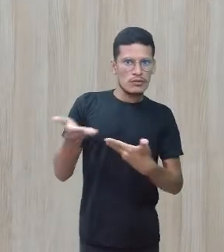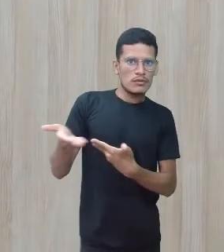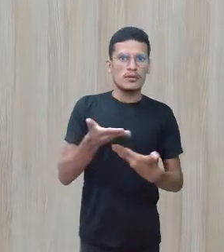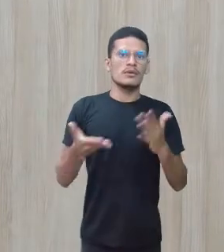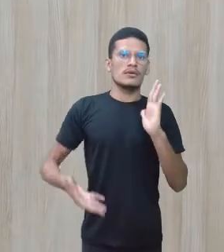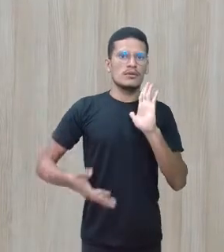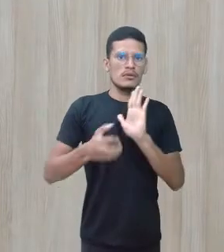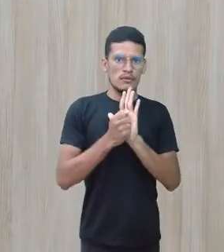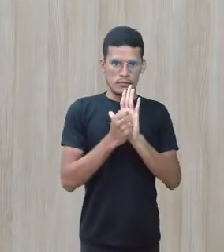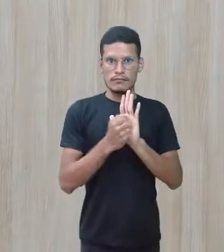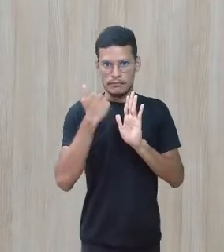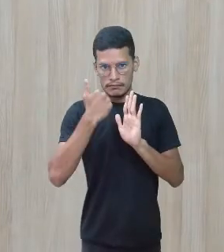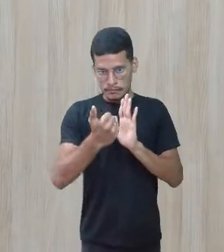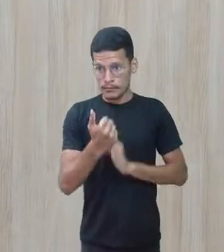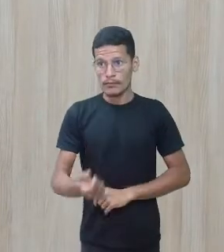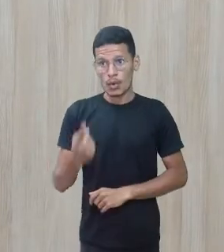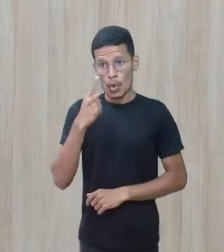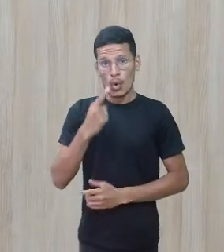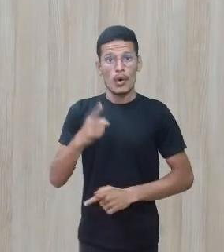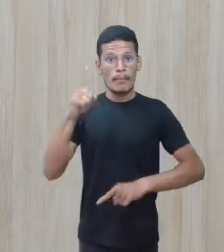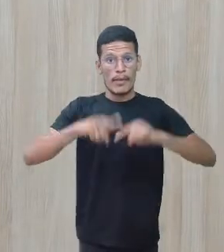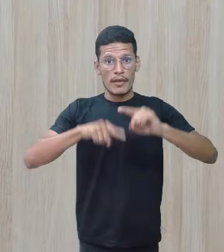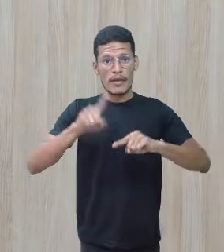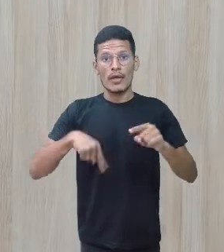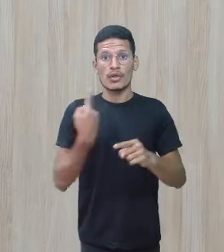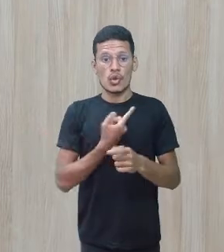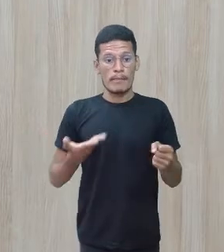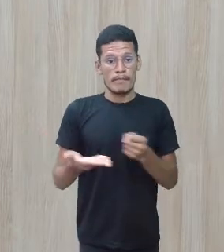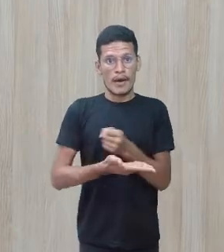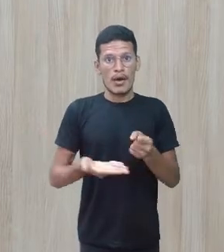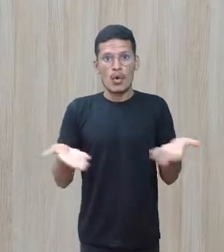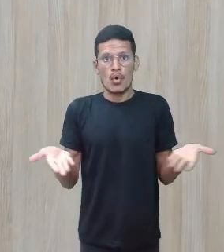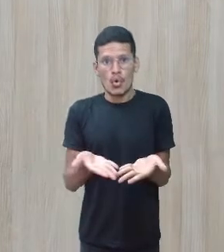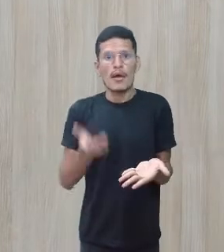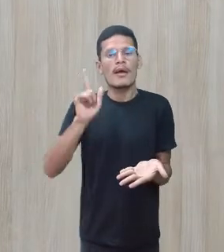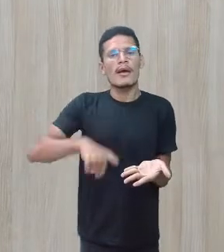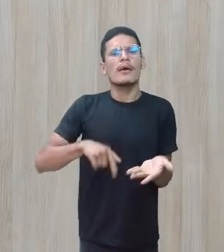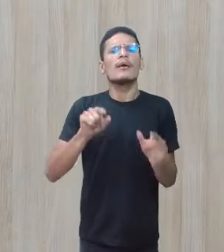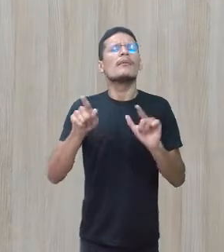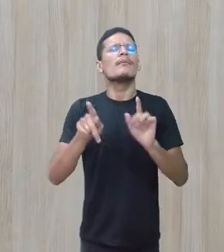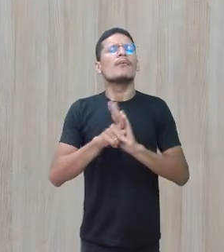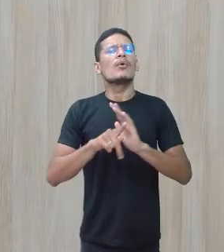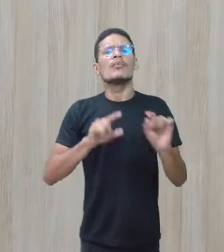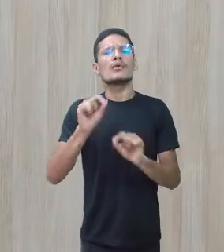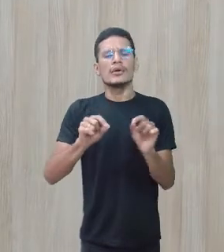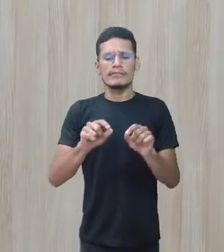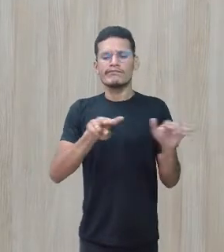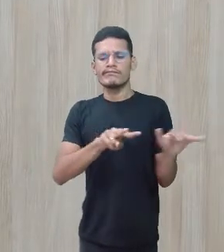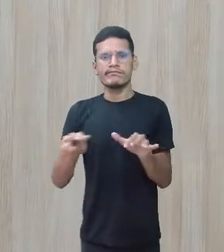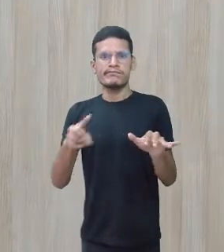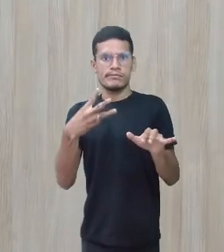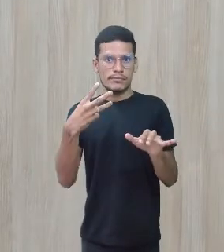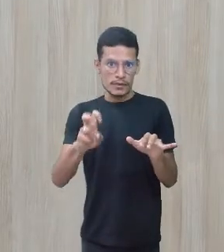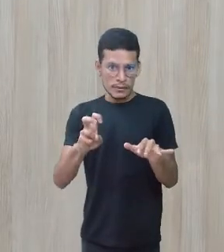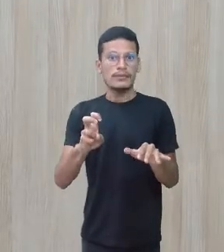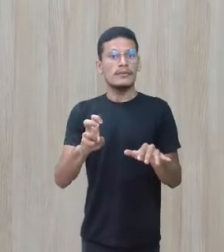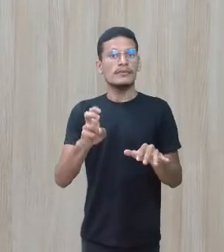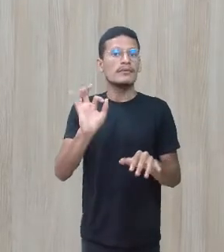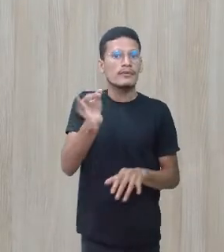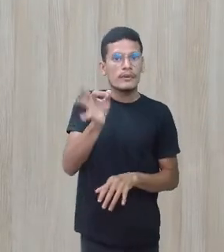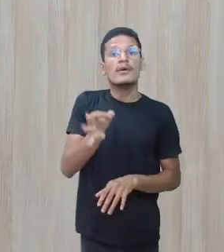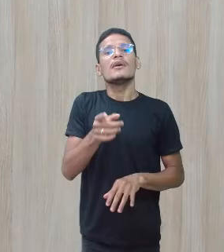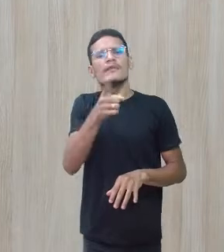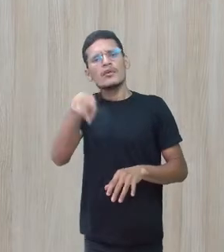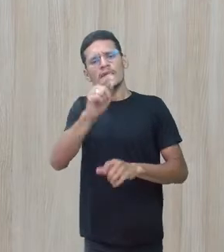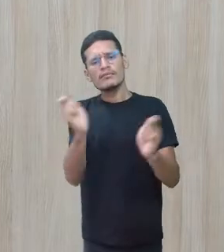bom? Bom, né? O material que a gente vai se embasar para essa aula é o material de estudo da semana 35, então você pode